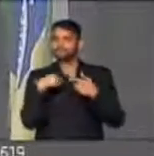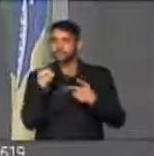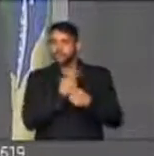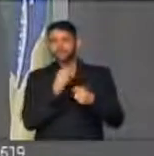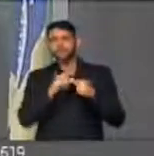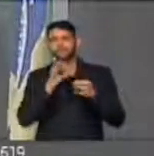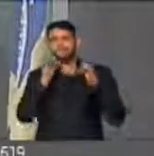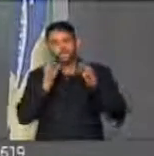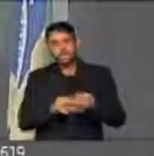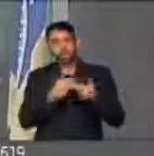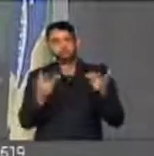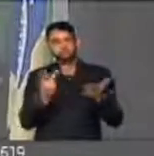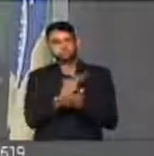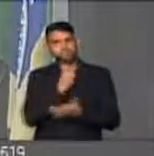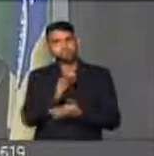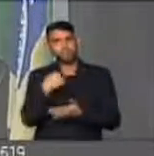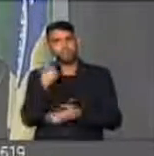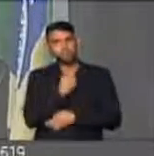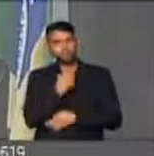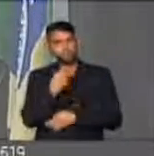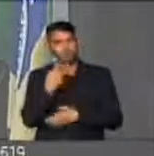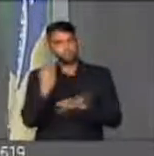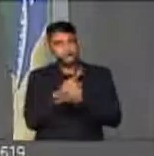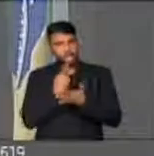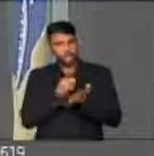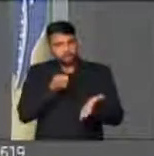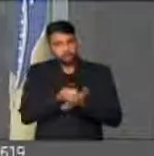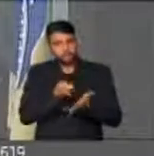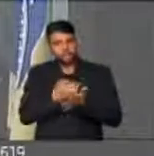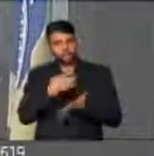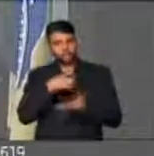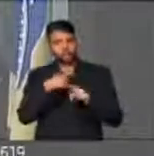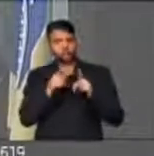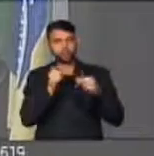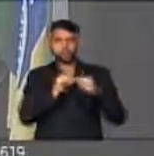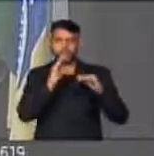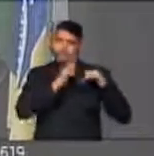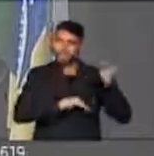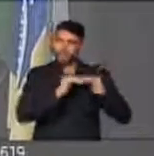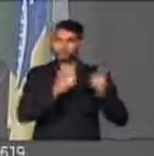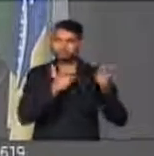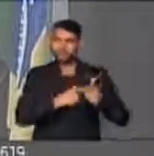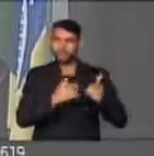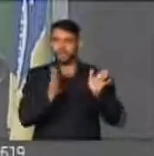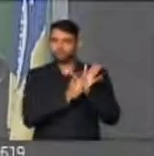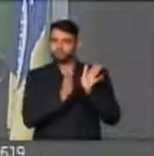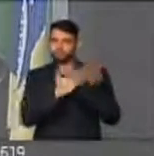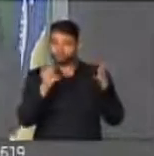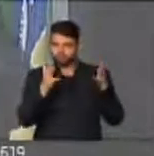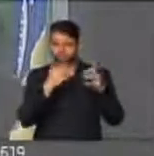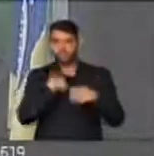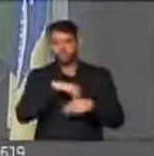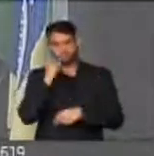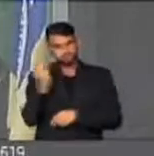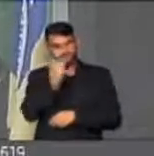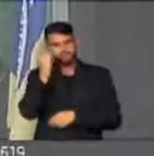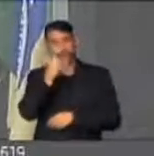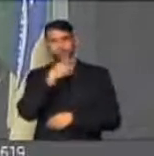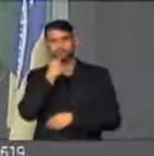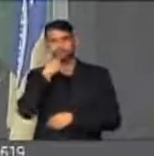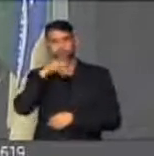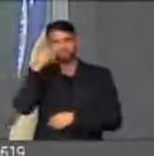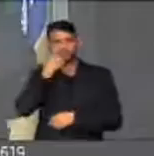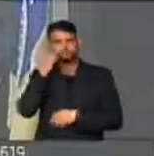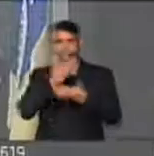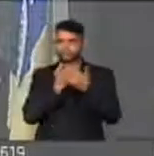cometemos acertos, e pelos nossos erros devemos ser punidos, e por nossos acertos aplaudidos. É importante, senhoras e